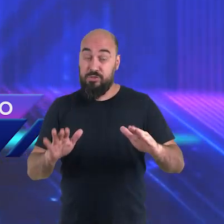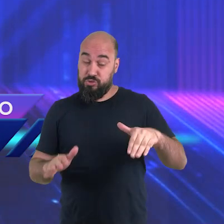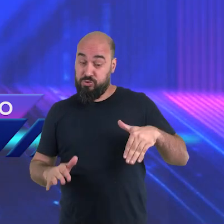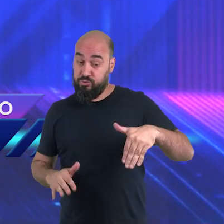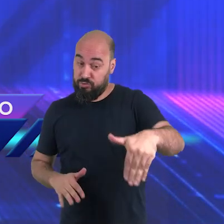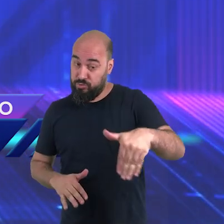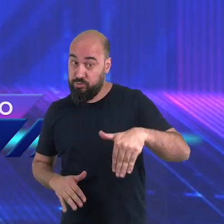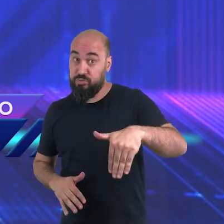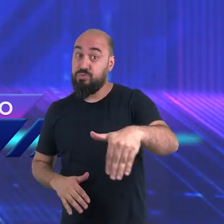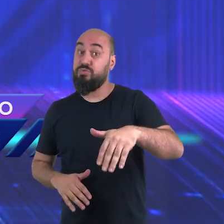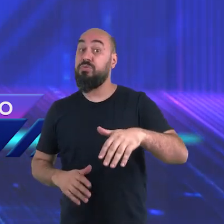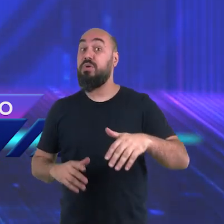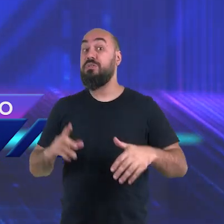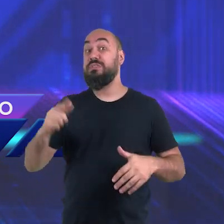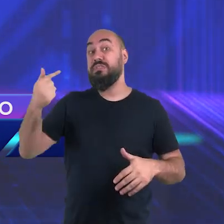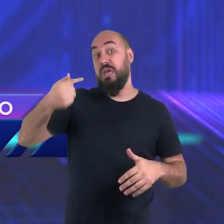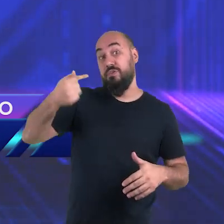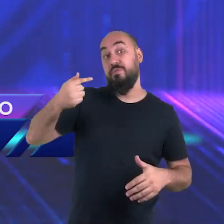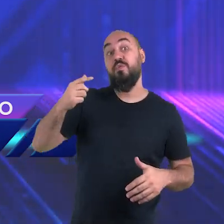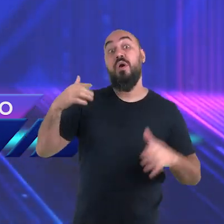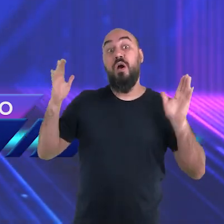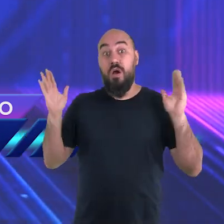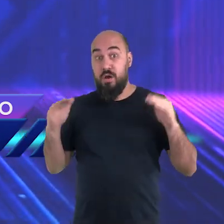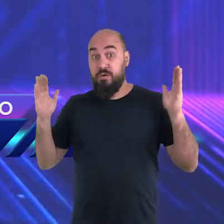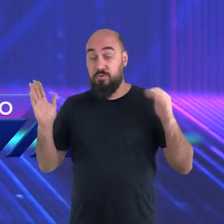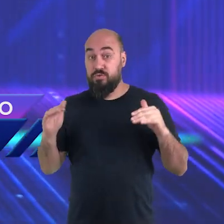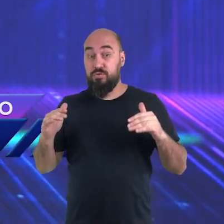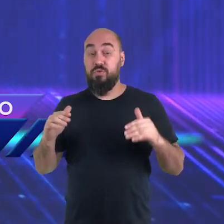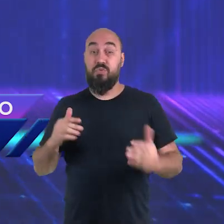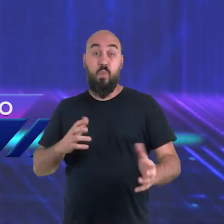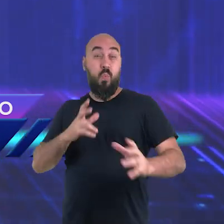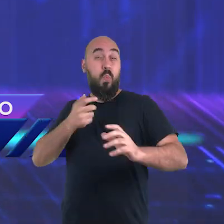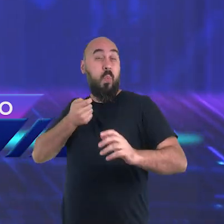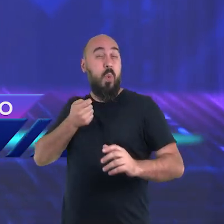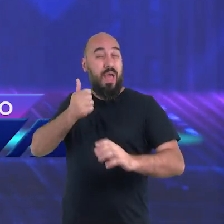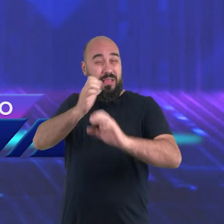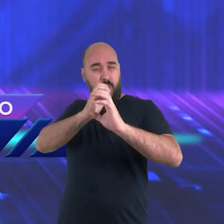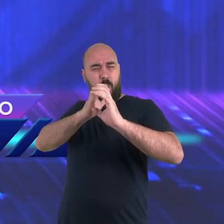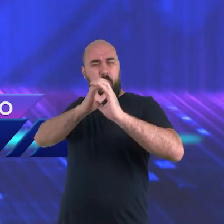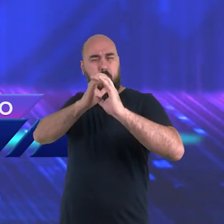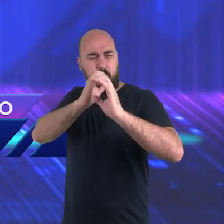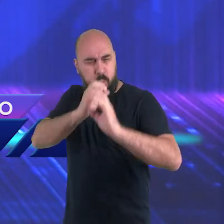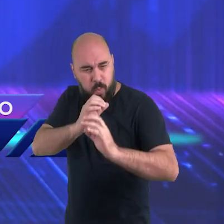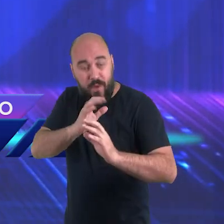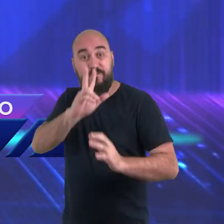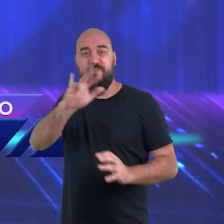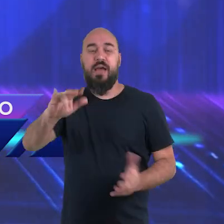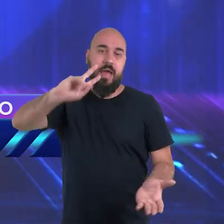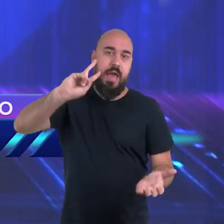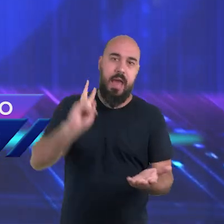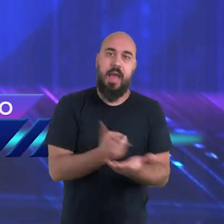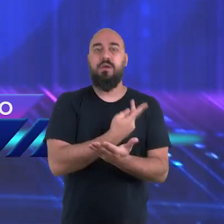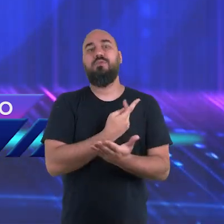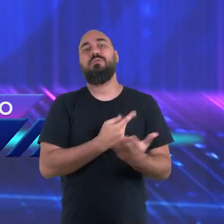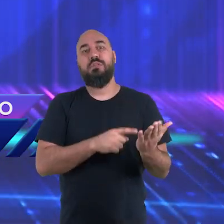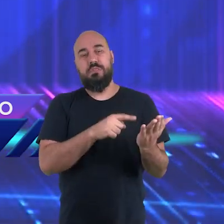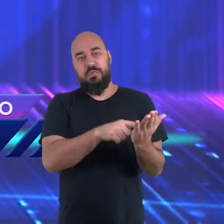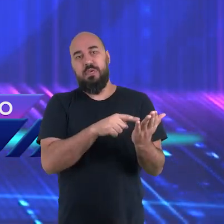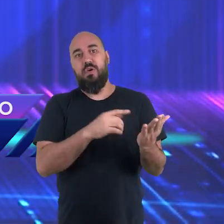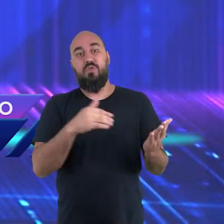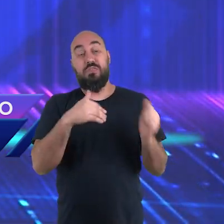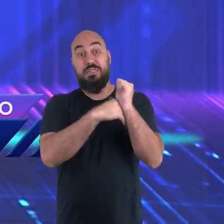da voz do sétimo anjo, quando ele estiver para tocar a trombeta, cumprir-se-á então o